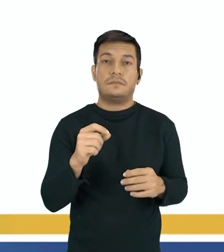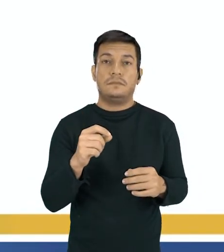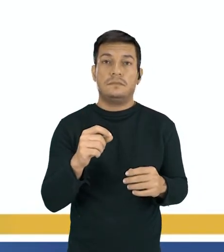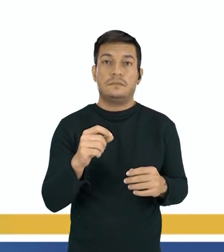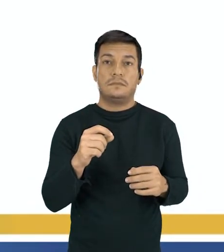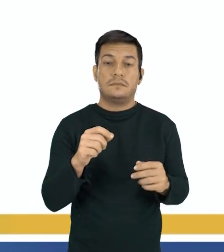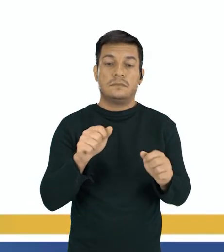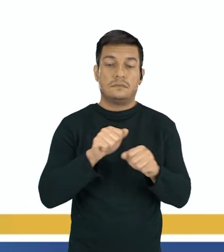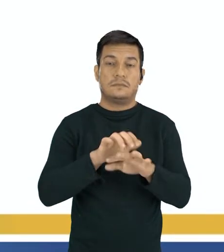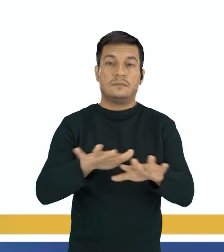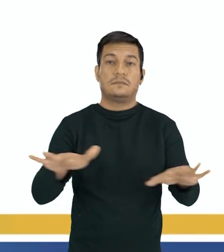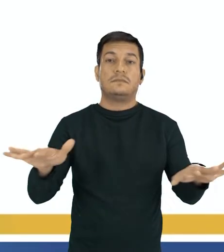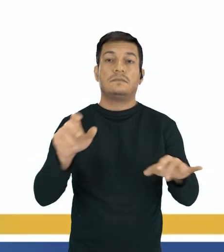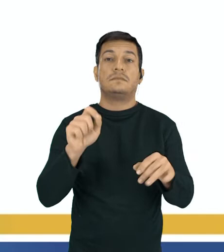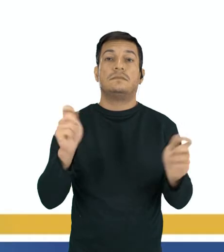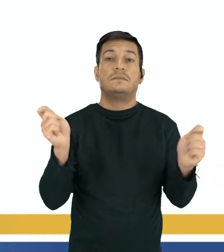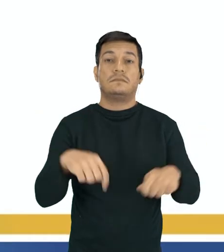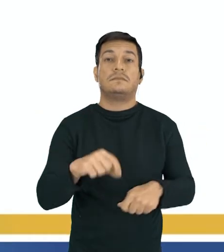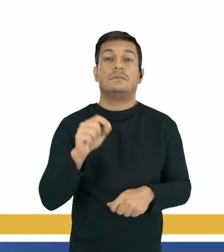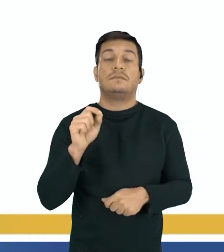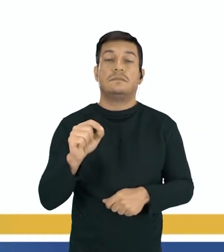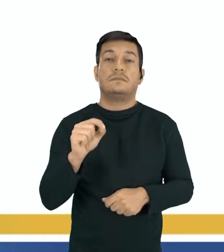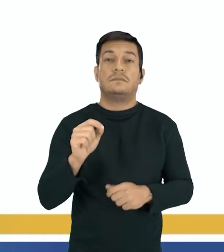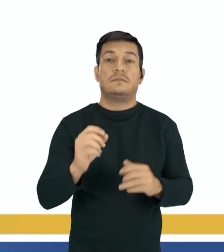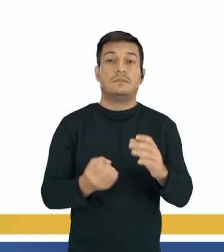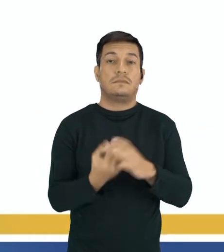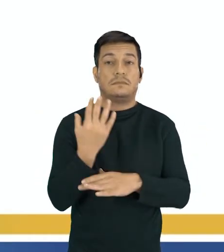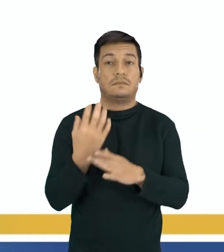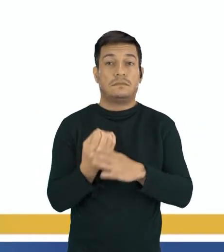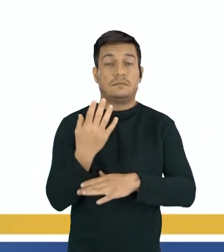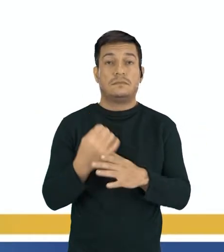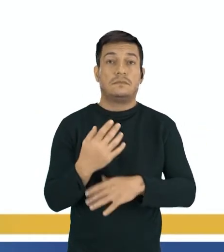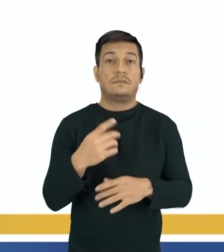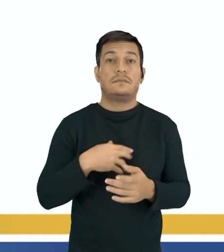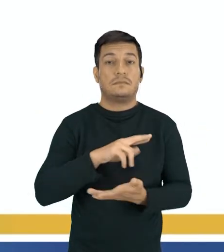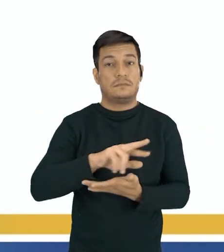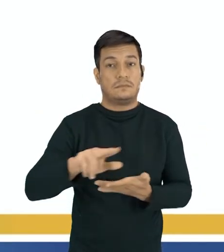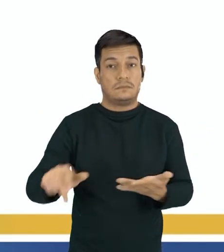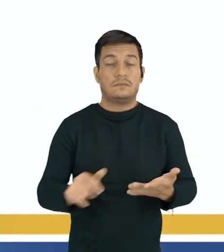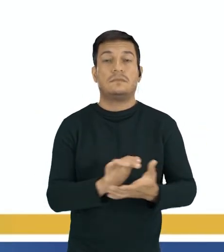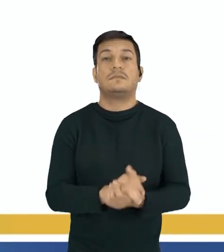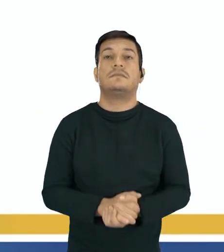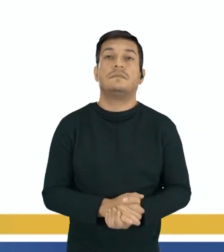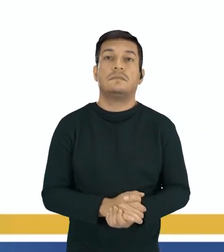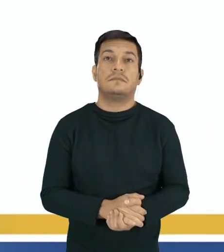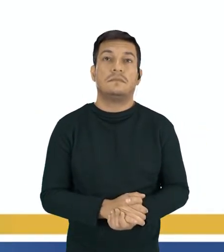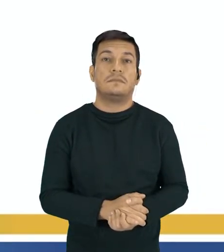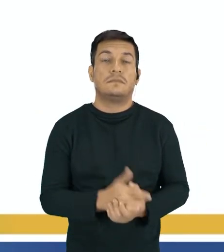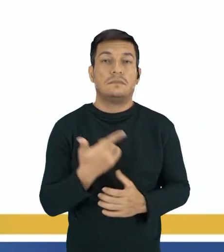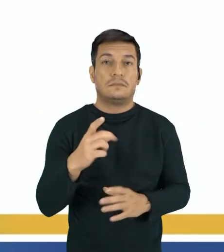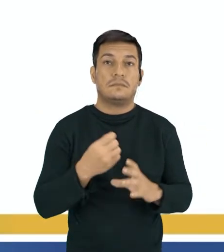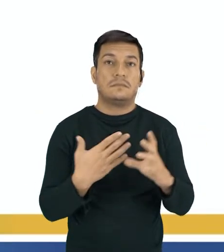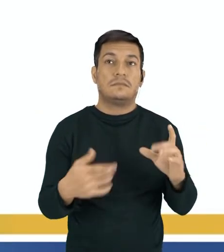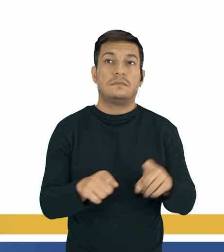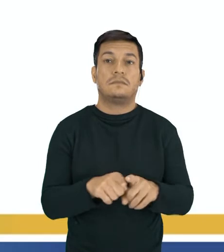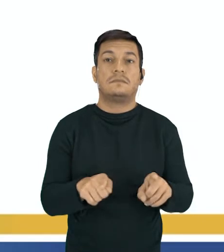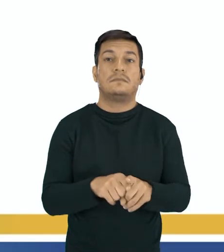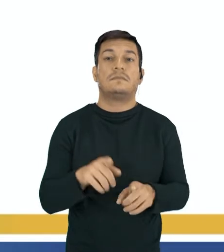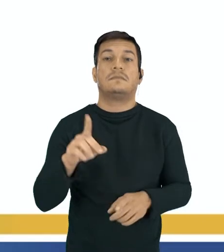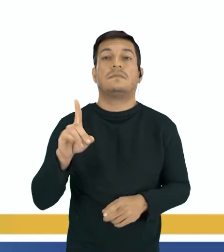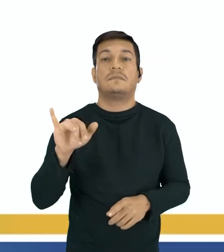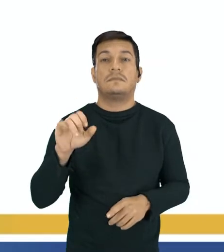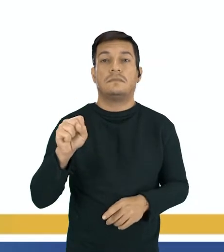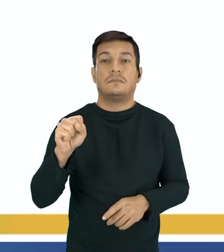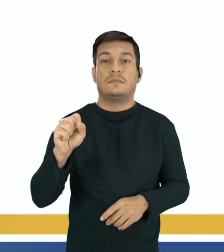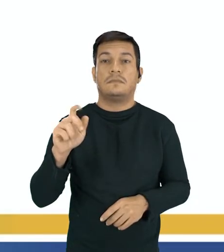outra, possibilitando a reprodução e a variabilidade. Outra característica é com relação à